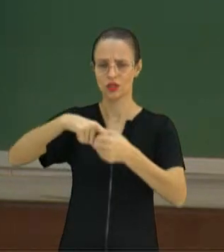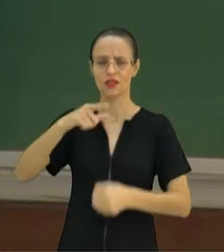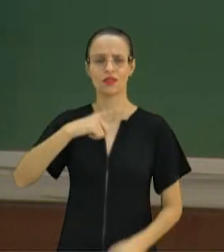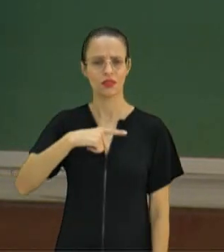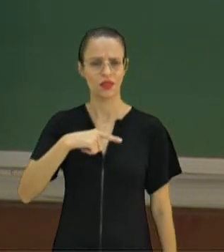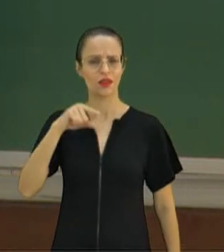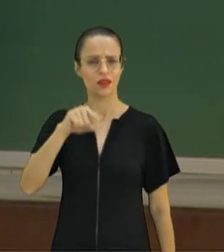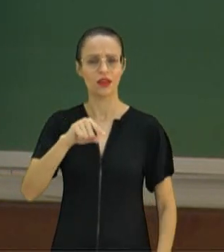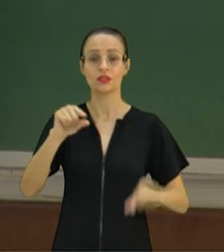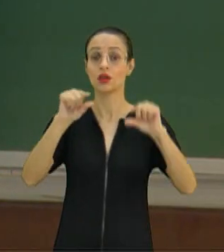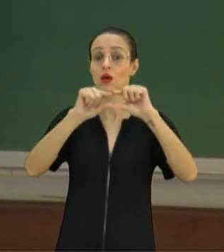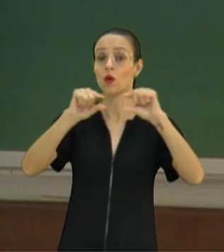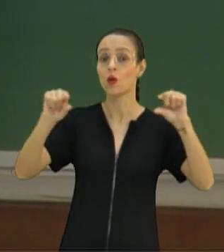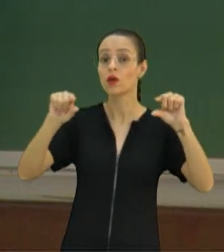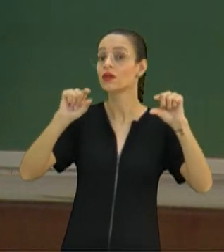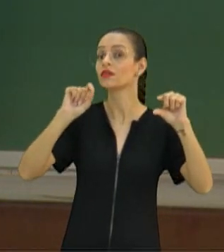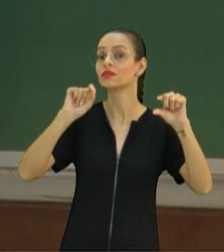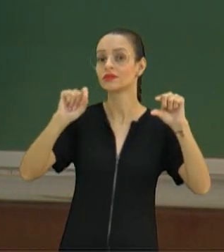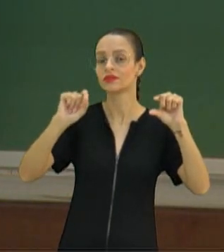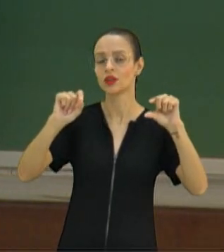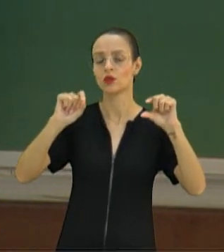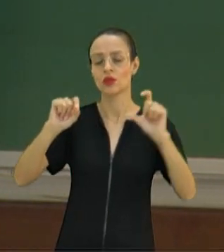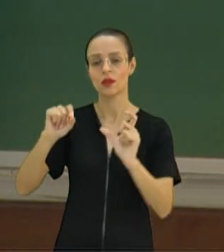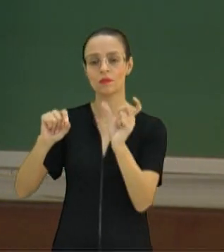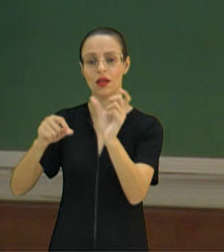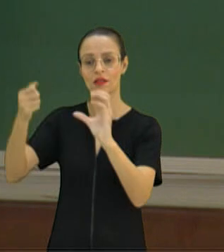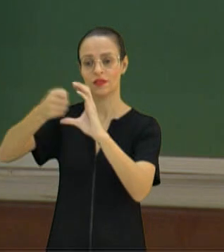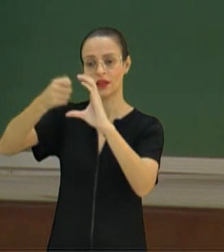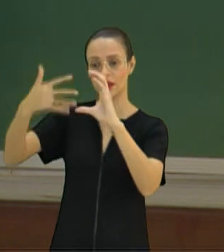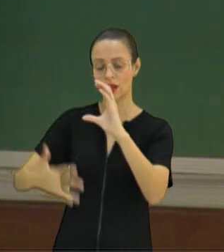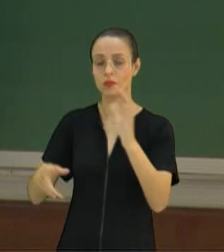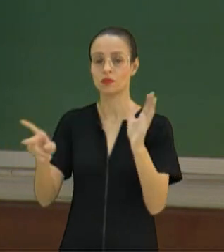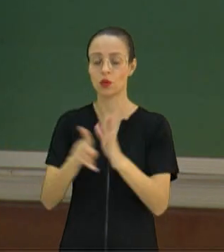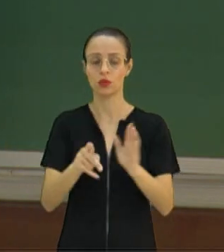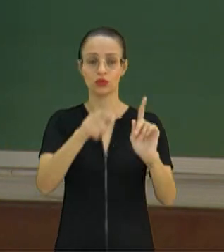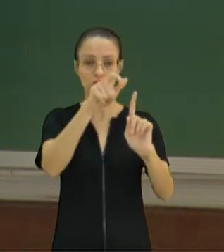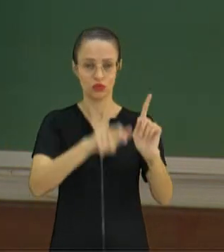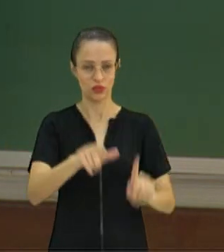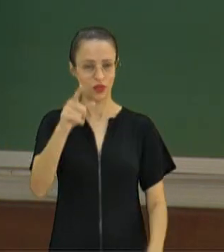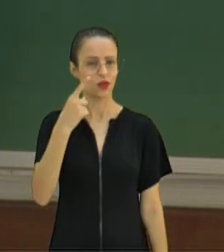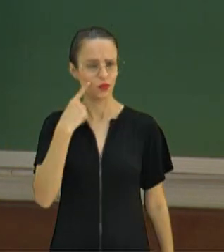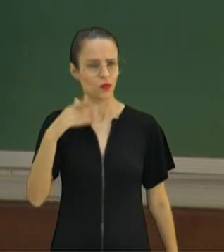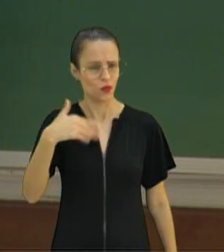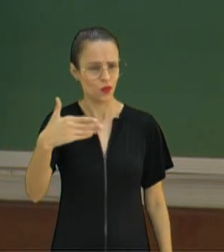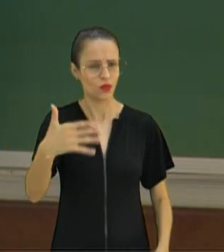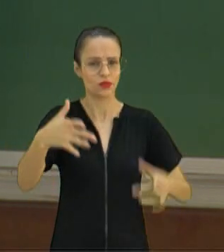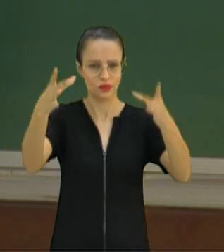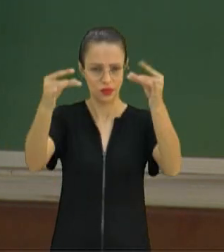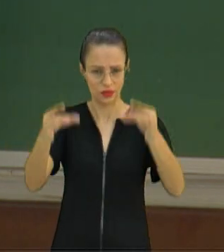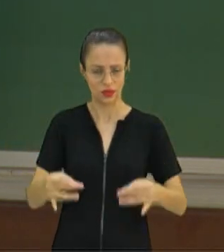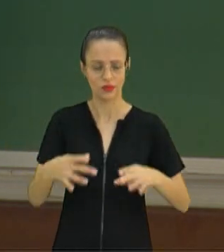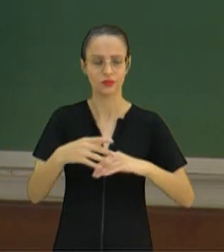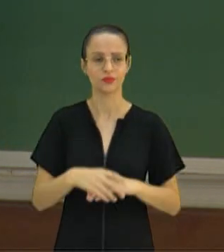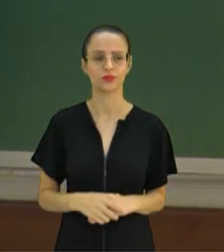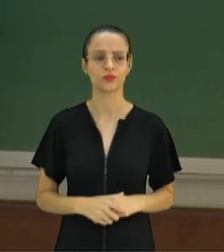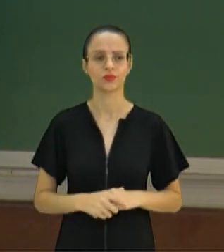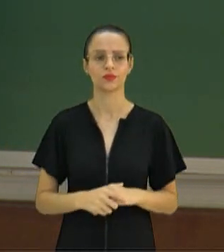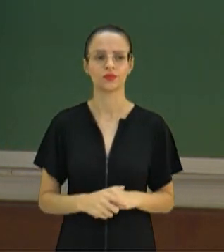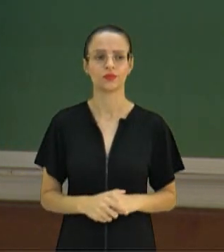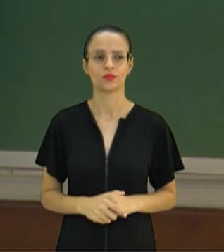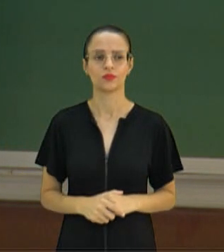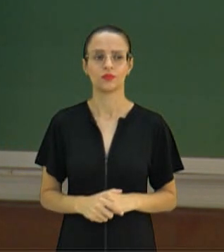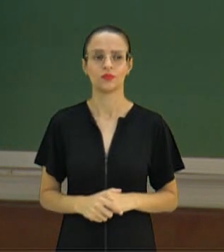da oração predicativa, ela vai ser uma característica do sujeito. Vejamos isso mais em detalhe na sequência.